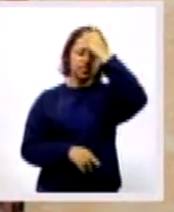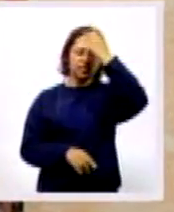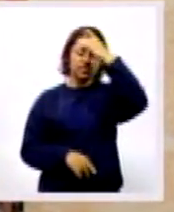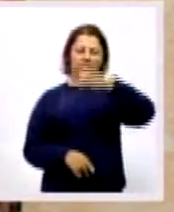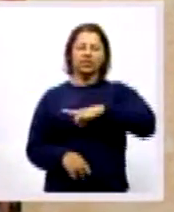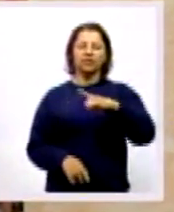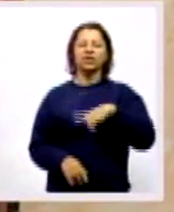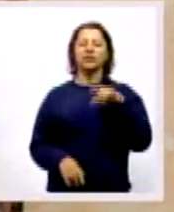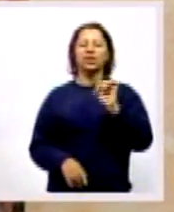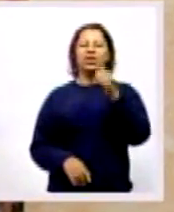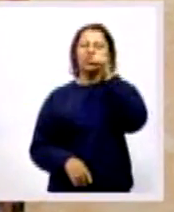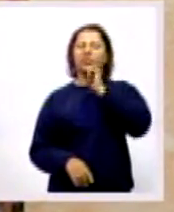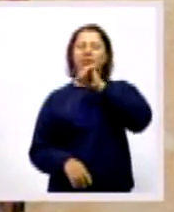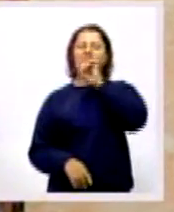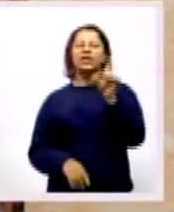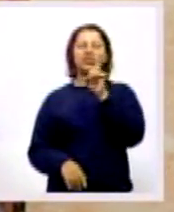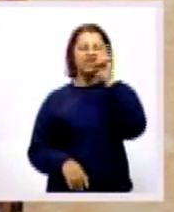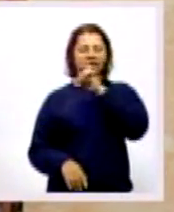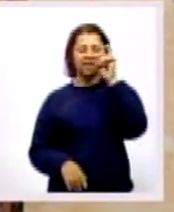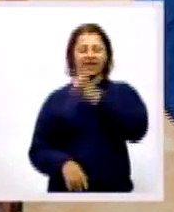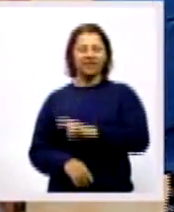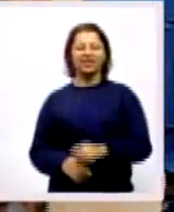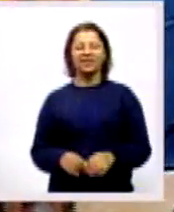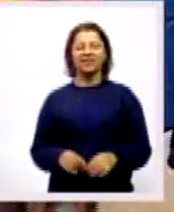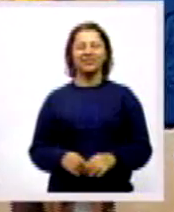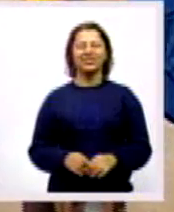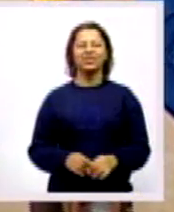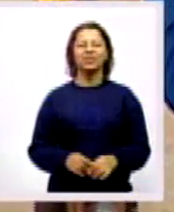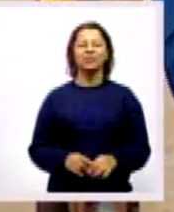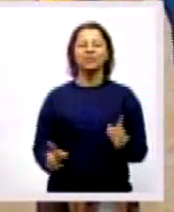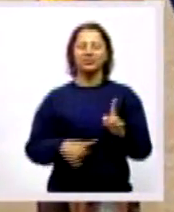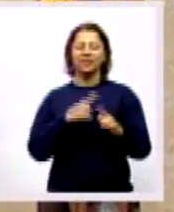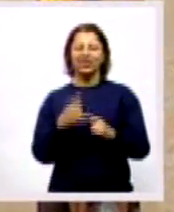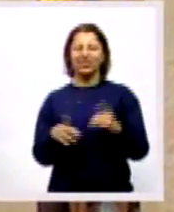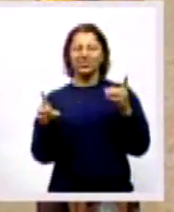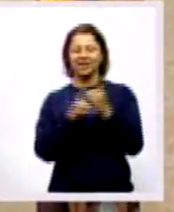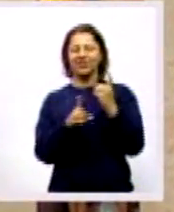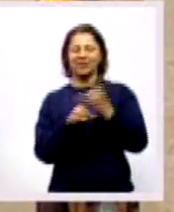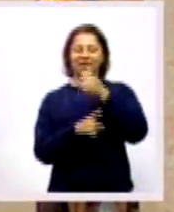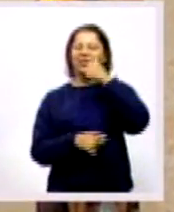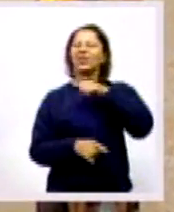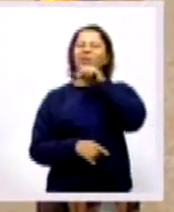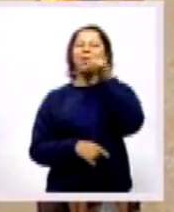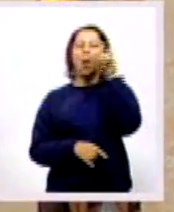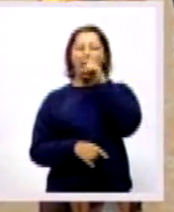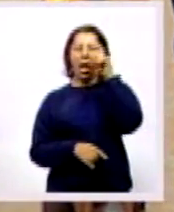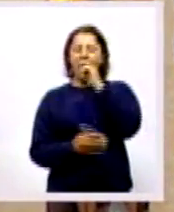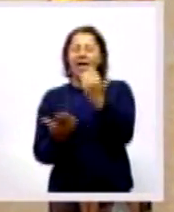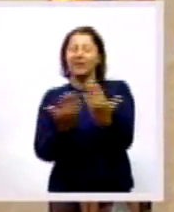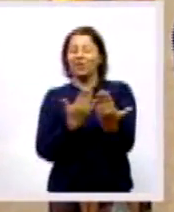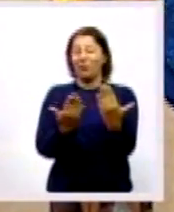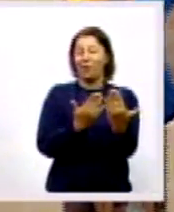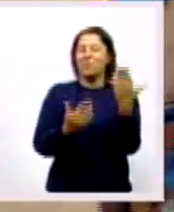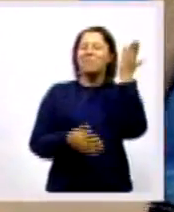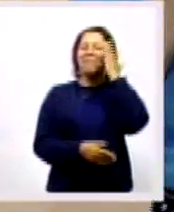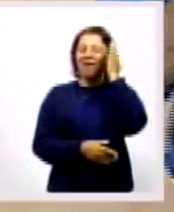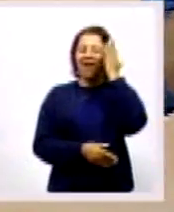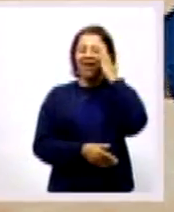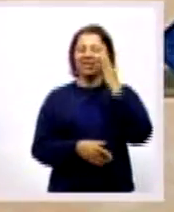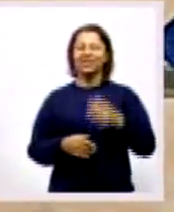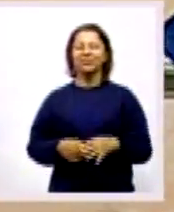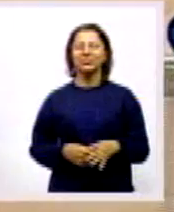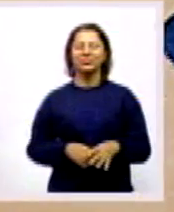que ele tem é que a mãe dele não vai mentir para ele. Depois que ele descobre que a mãe é mentirosa, ele relativiza.